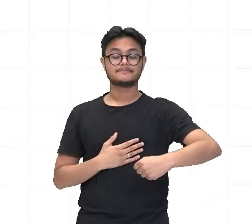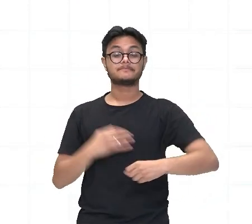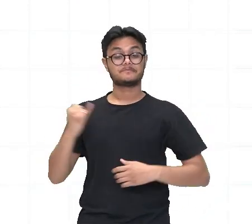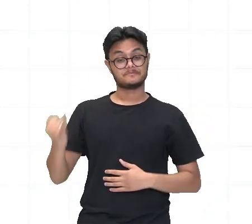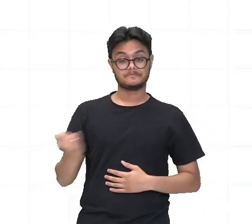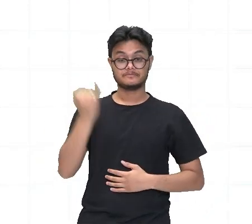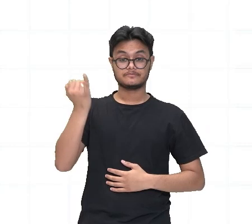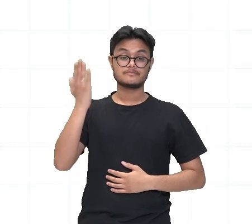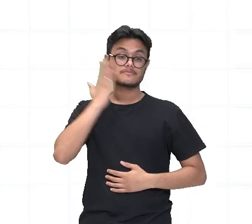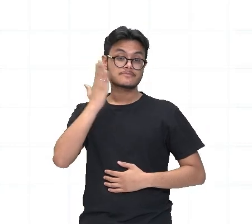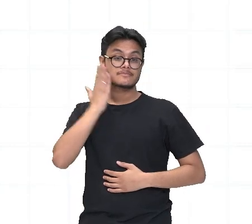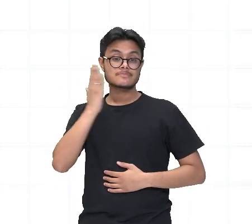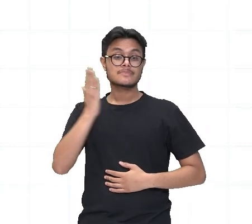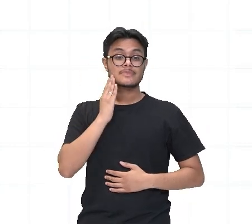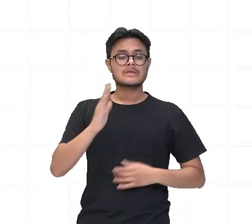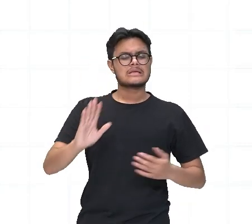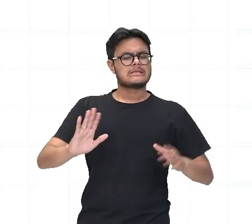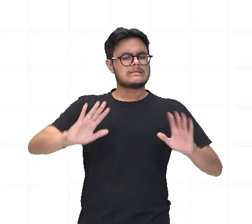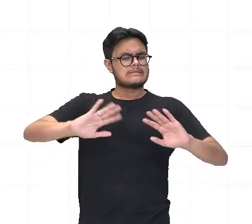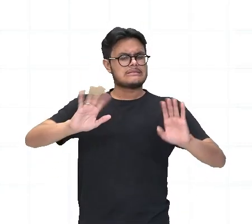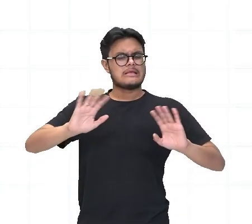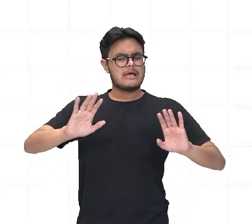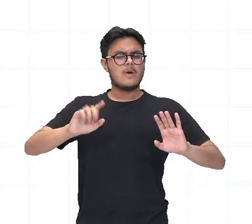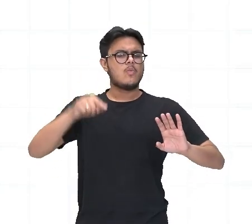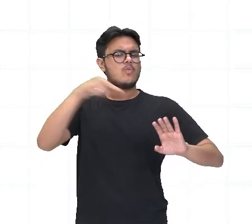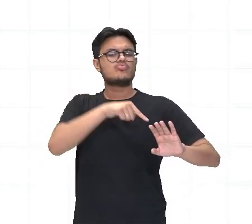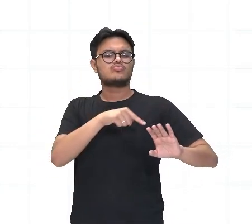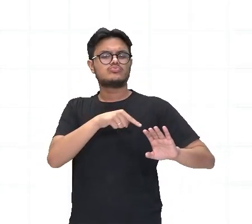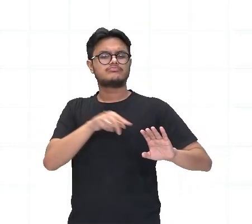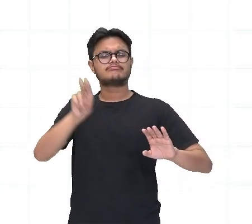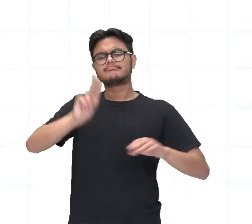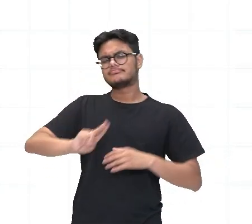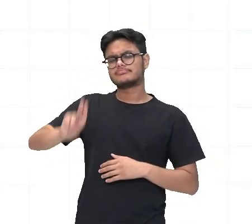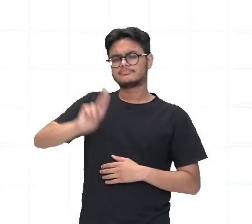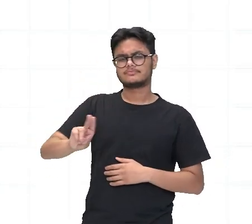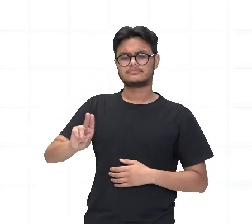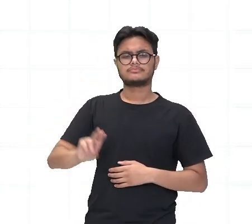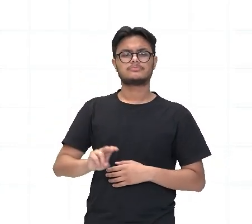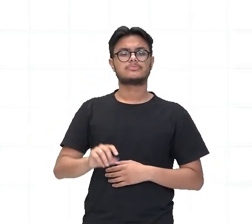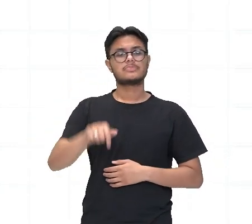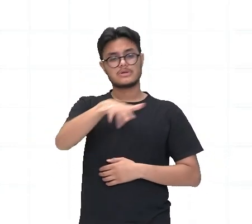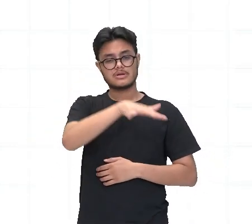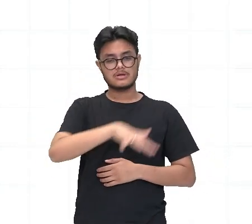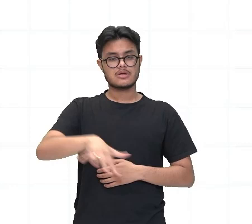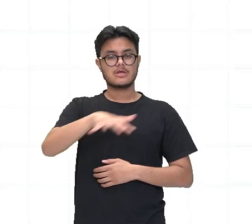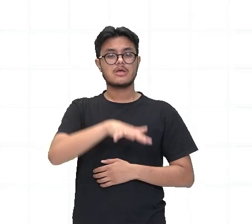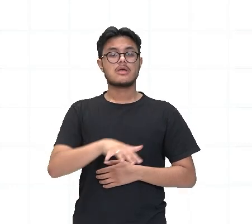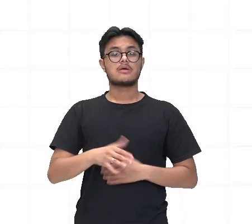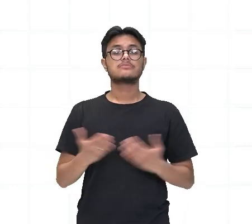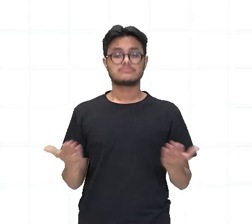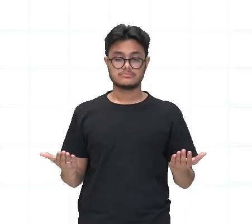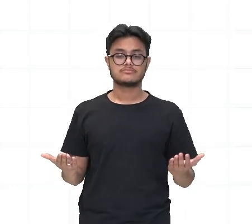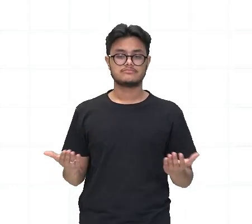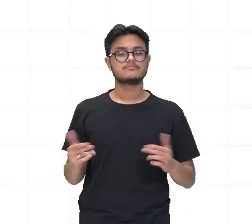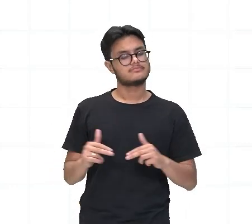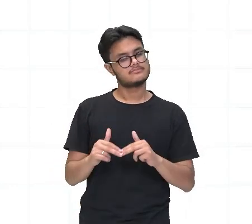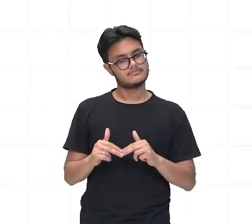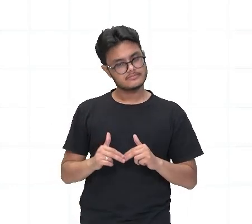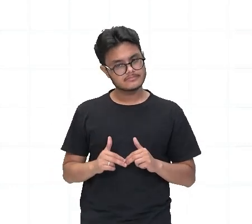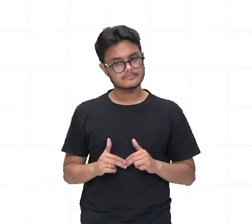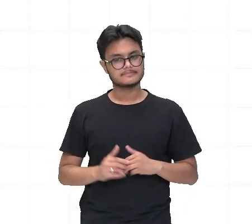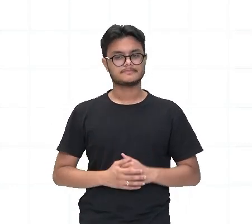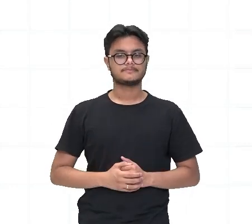os usos práticos pertencem, né, porque é um pronome possessivo, às produções trançadas. Então, é nesse sentido que a gente vai